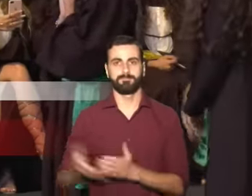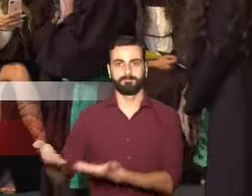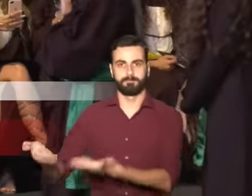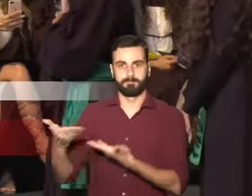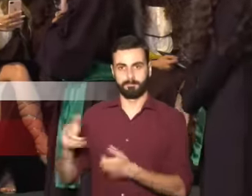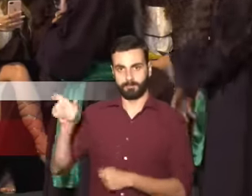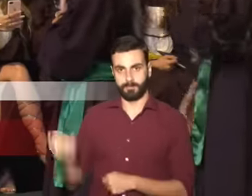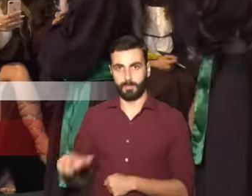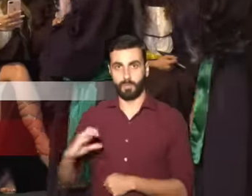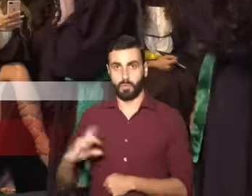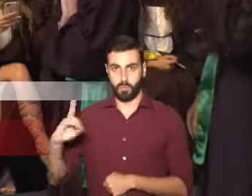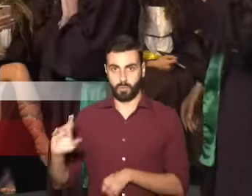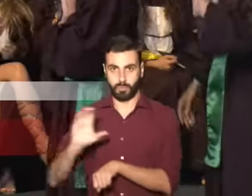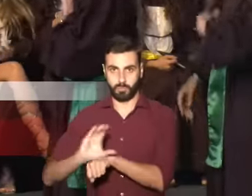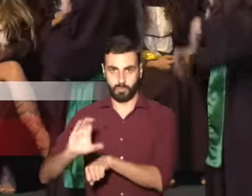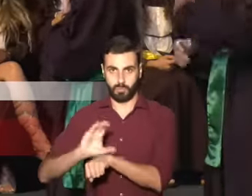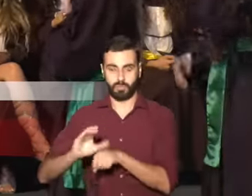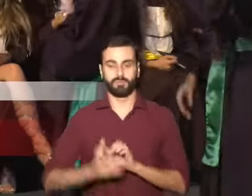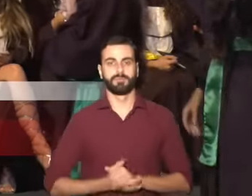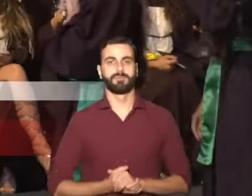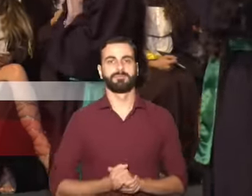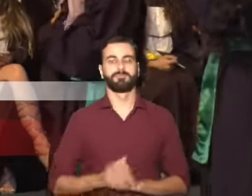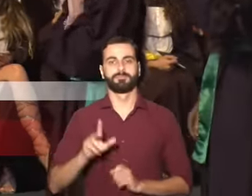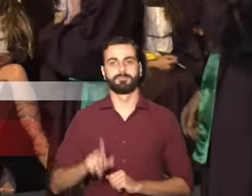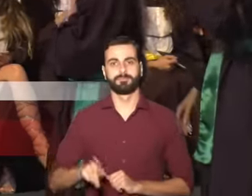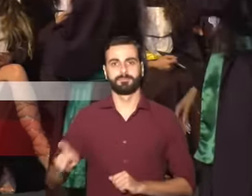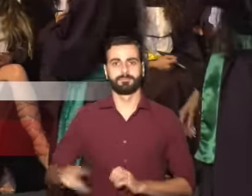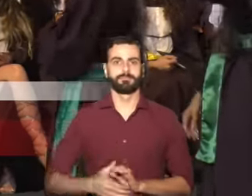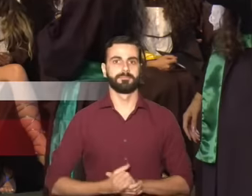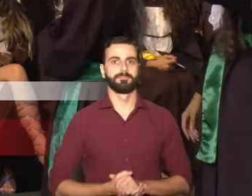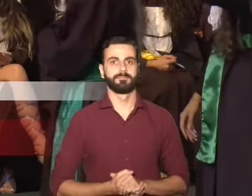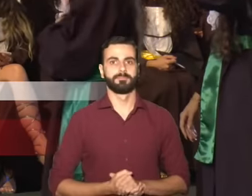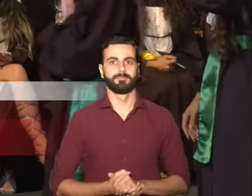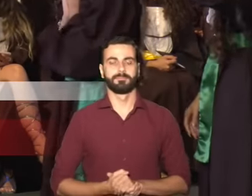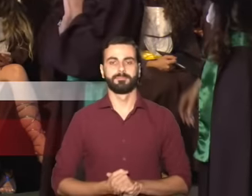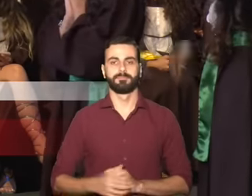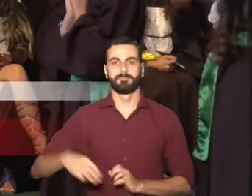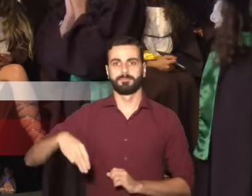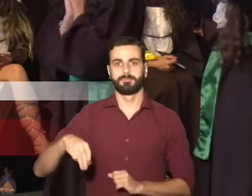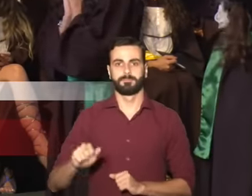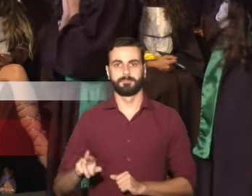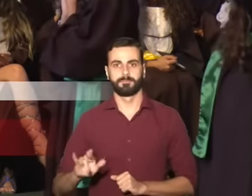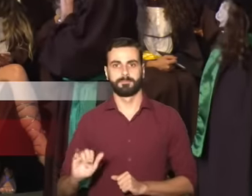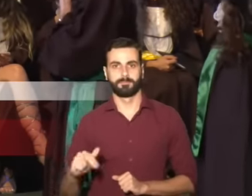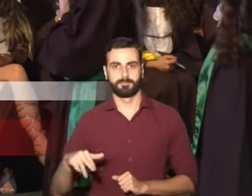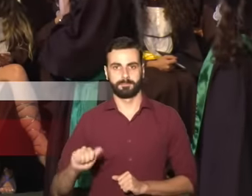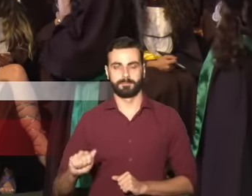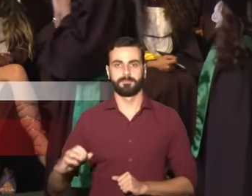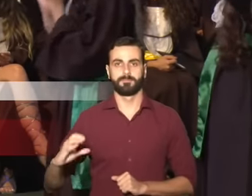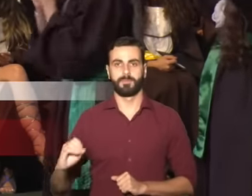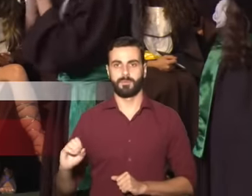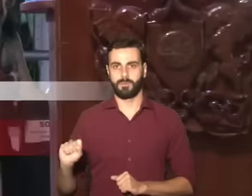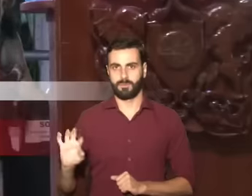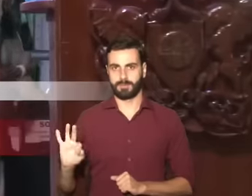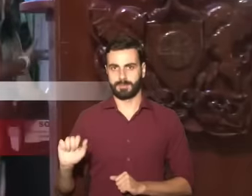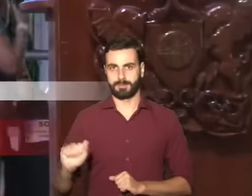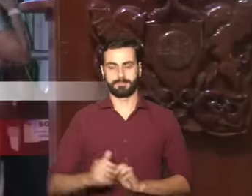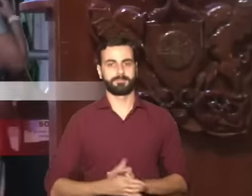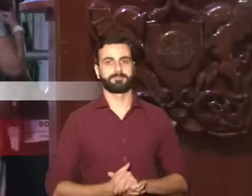Convidamos a coordenadora do curso, professora Mariana Costa Carvalho.